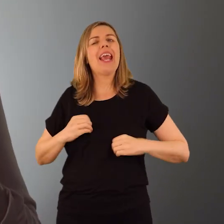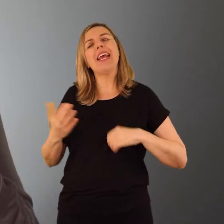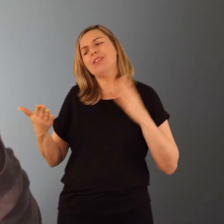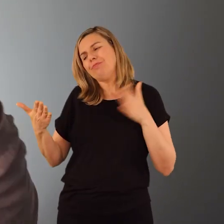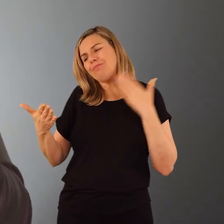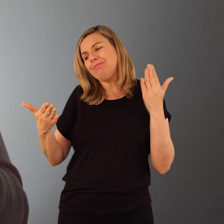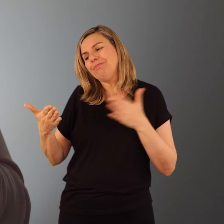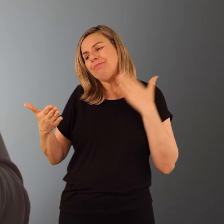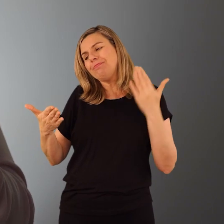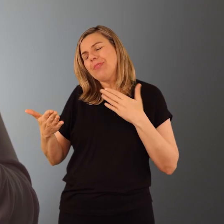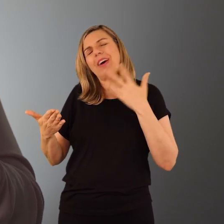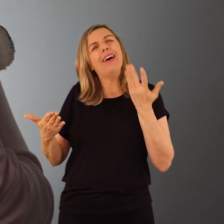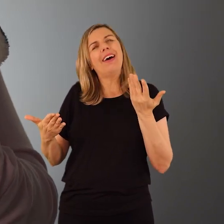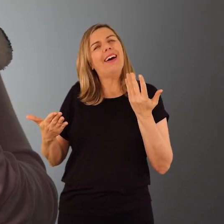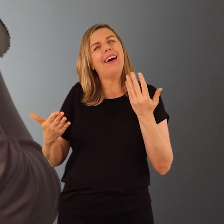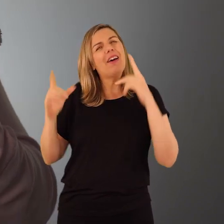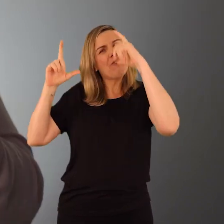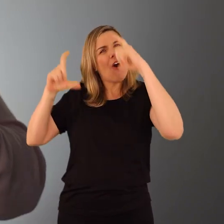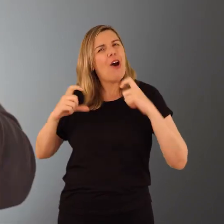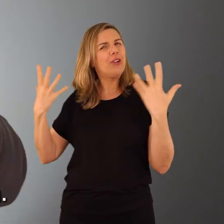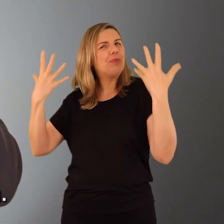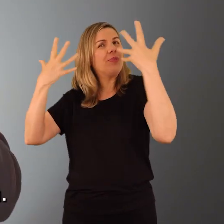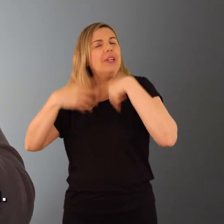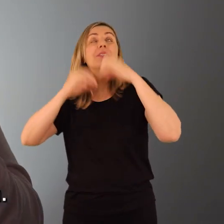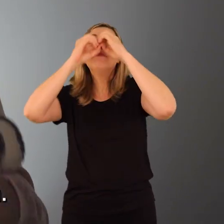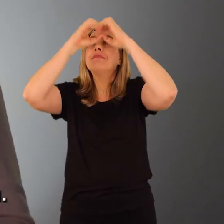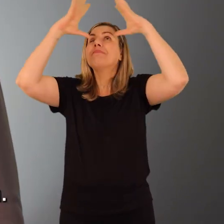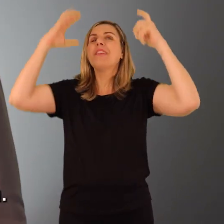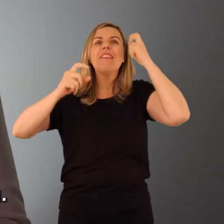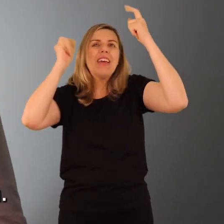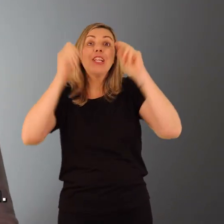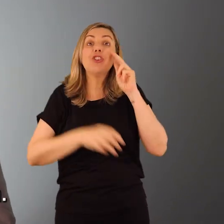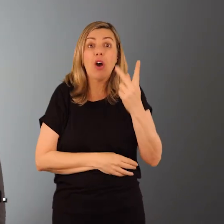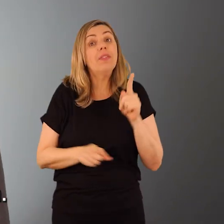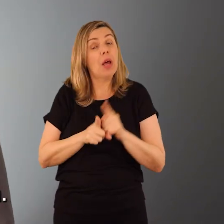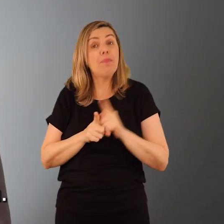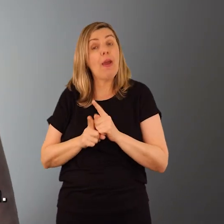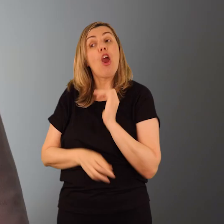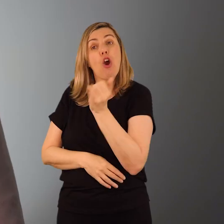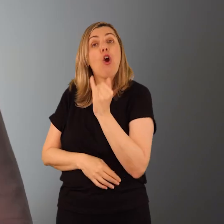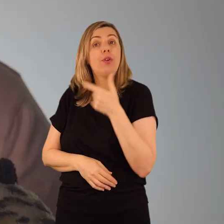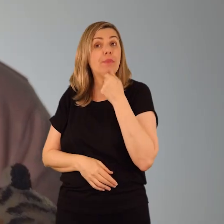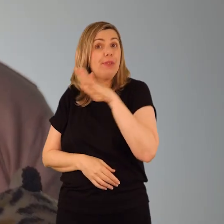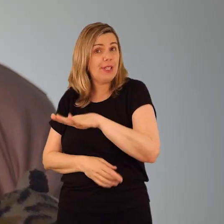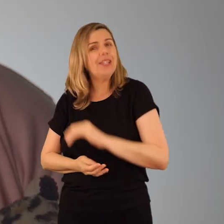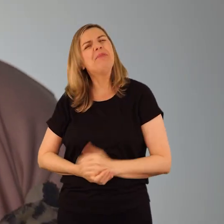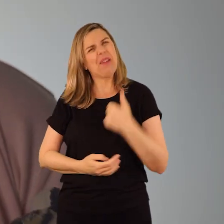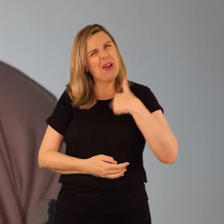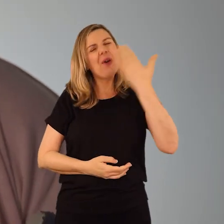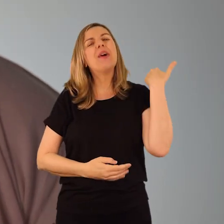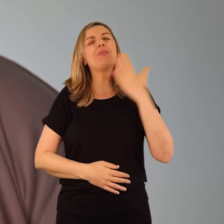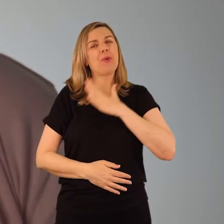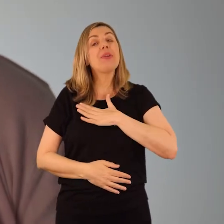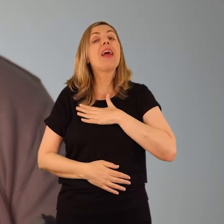aproveitávamos assim para essas paisagens, assim, para fazer nossas histórias, né? Que a gente contava pro menino também. Eu gostava de